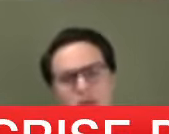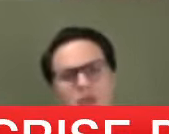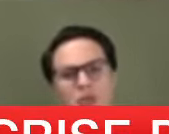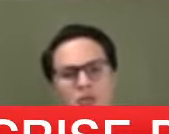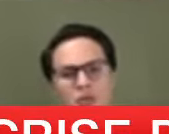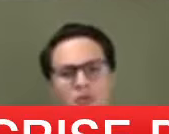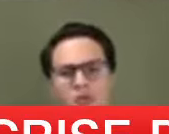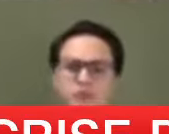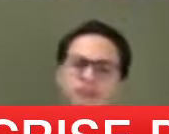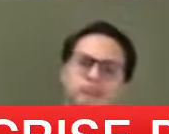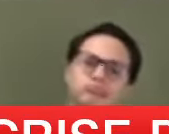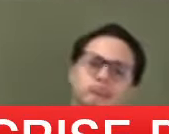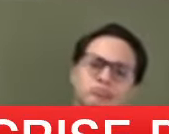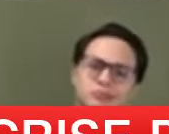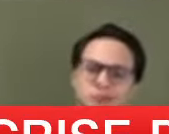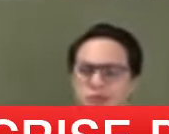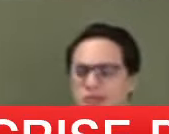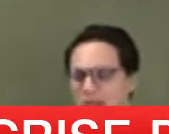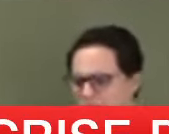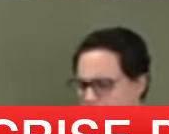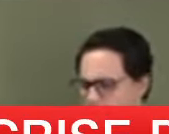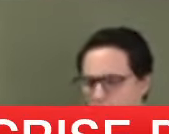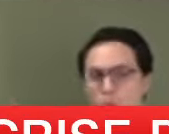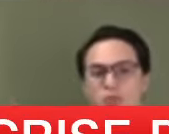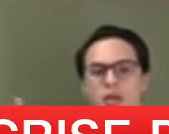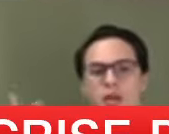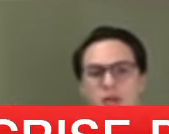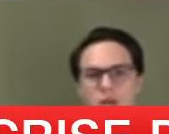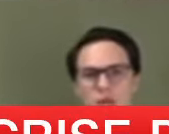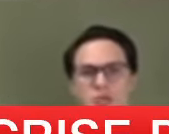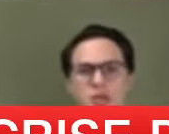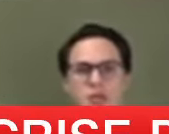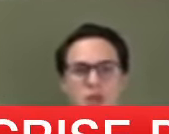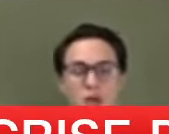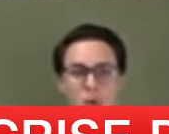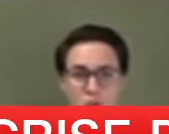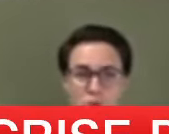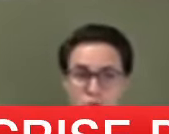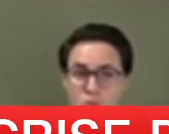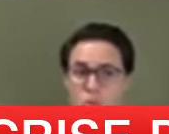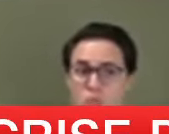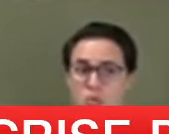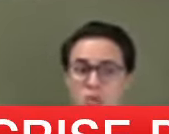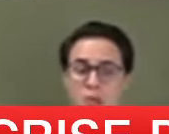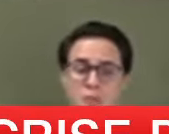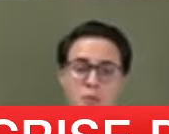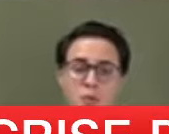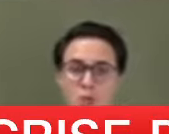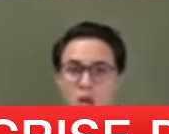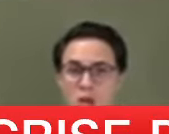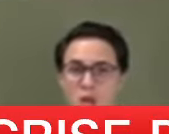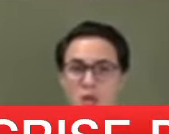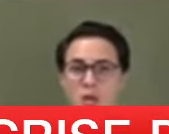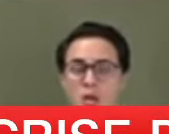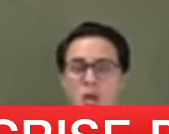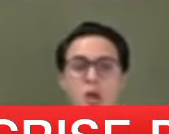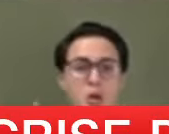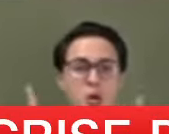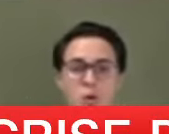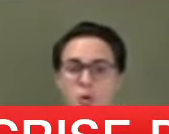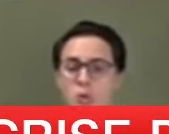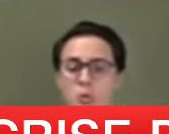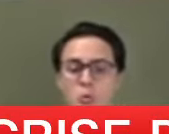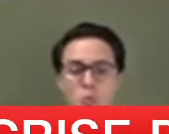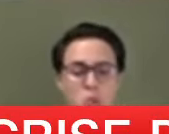É deplorável o ataque terrorista de 7 de outubro e, na minha opinião, é igualmente deplorável, por